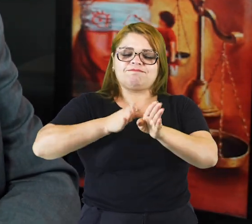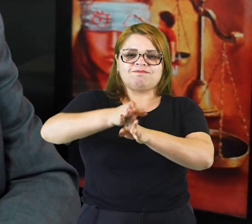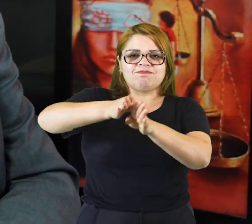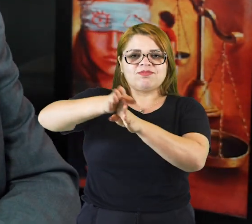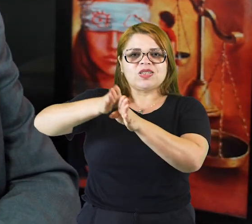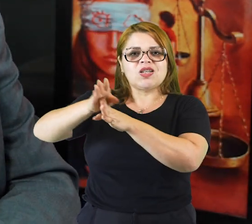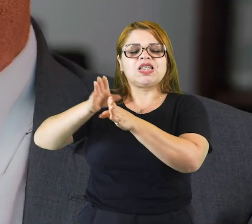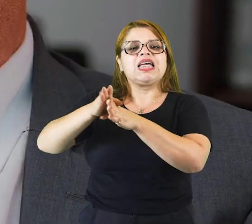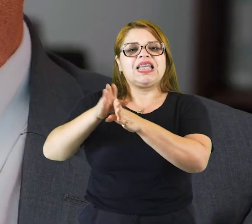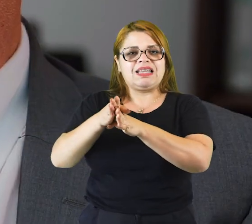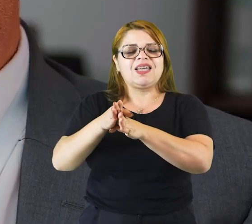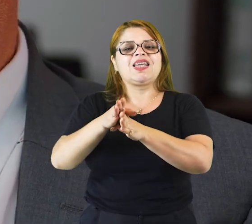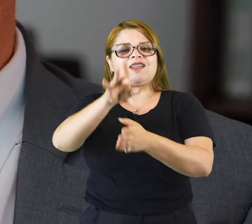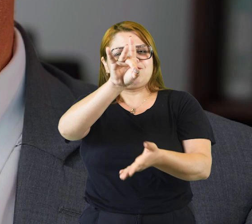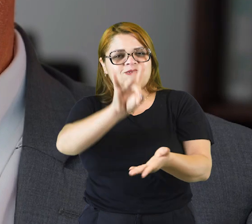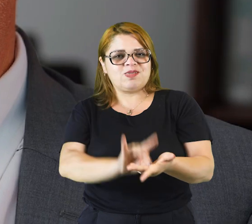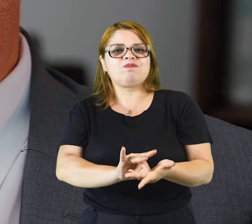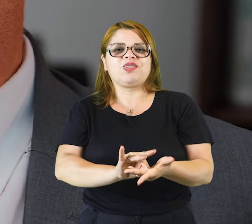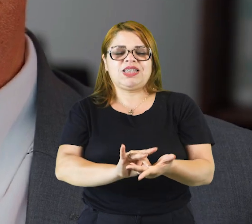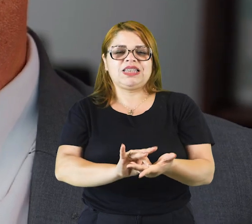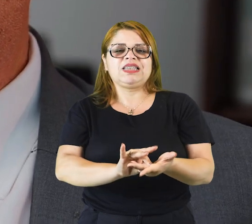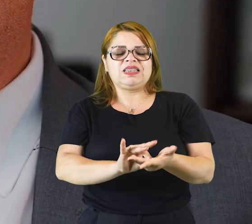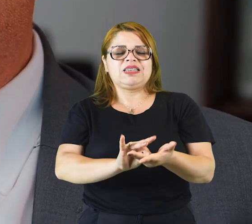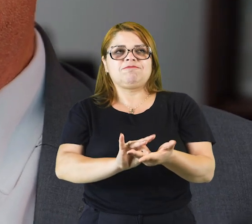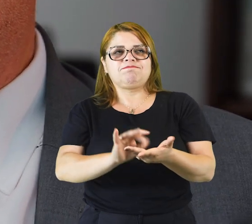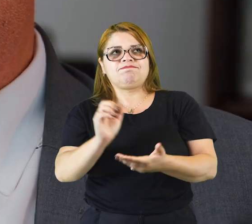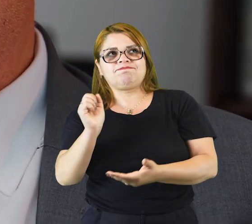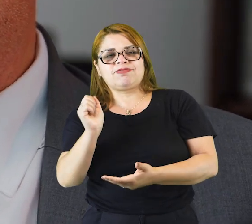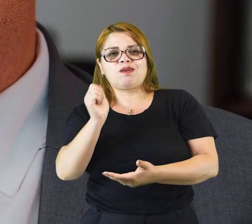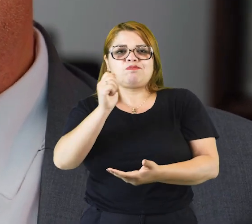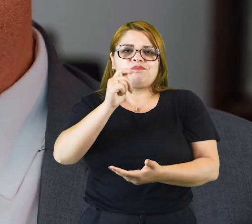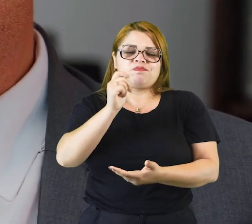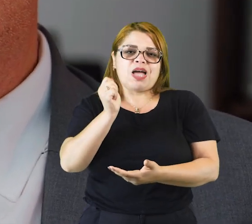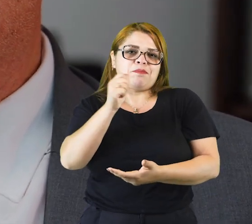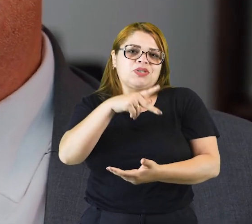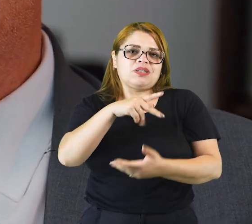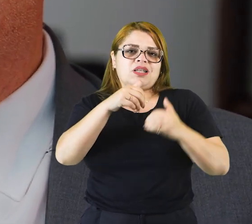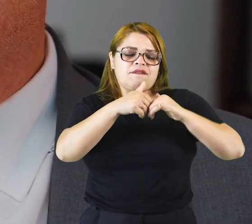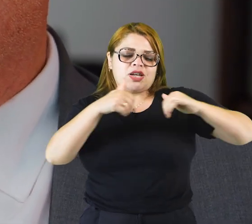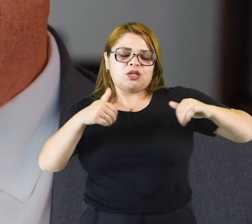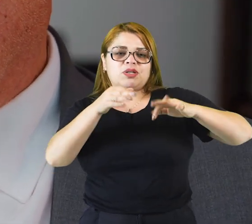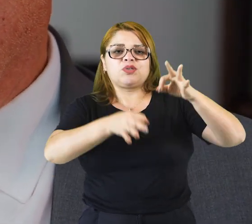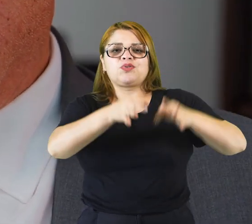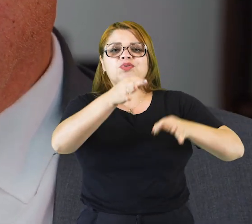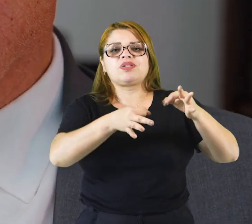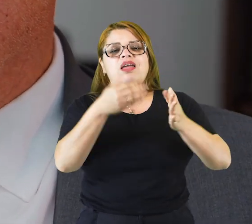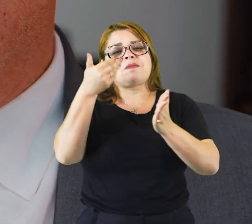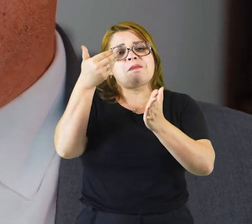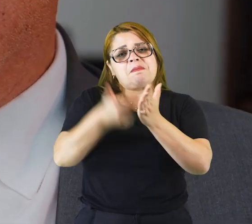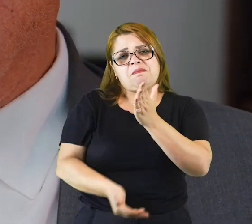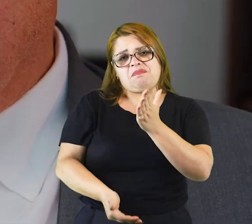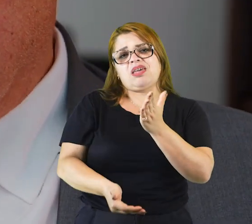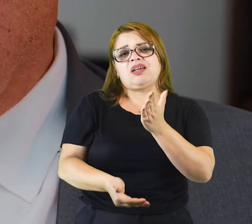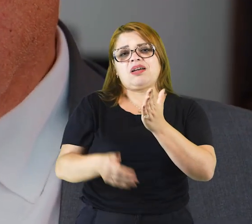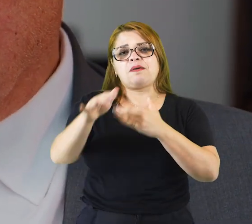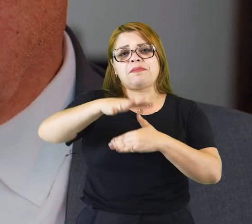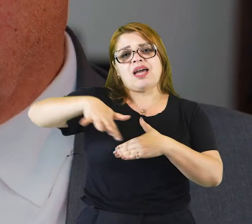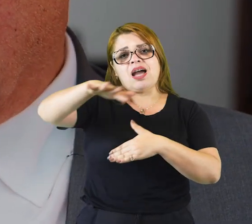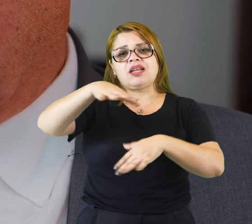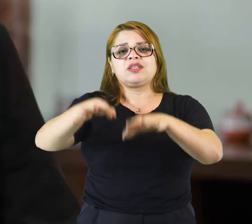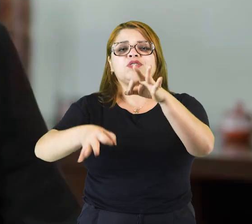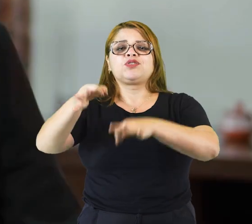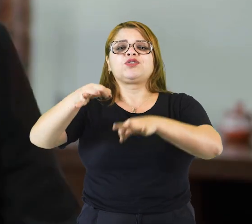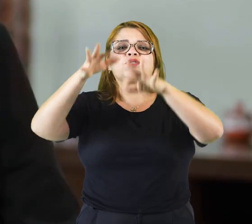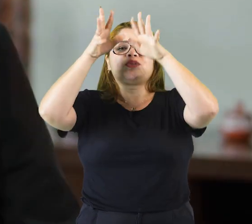conselheira, realmente a saída, o seu afastamento do Poder Judiciário é uma perda, como eu disse, para toda a magistratura do